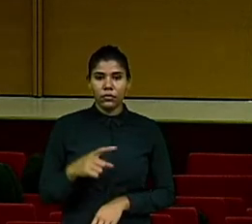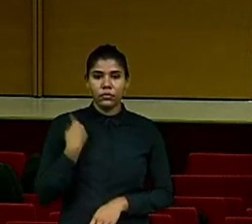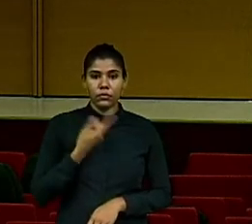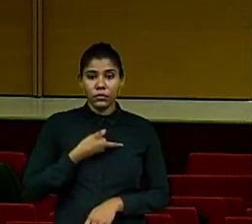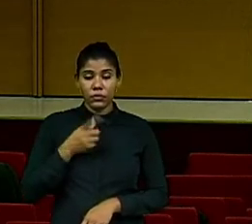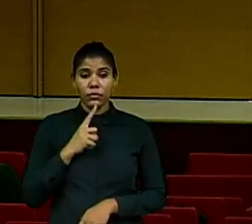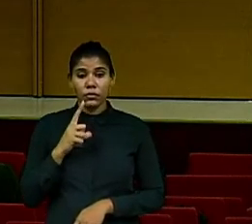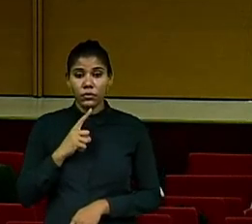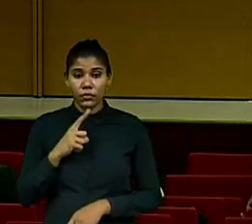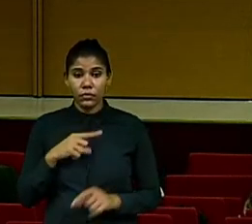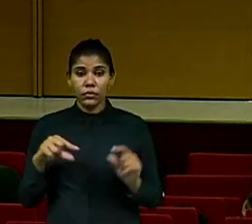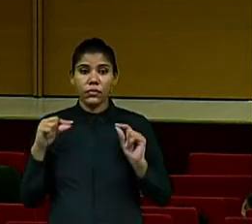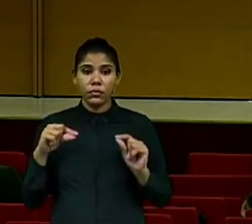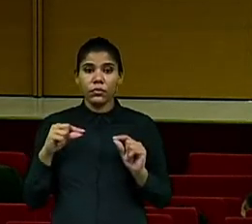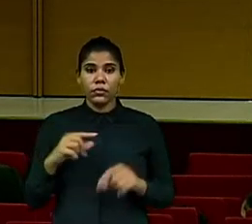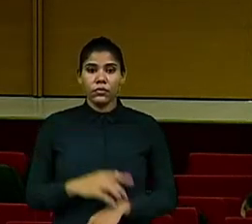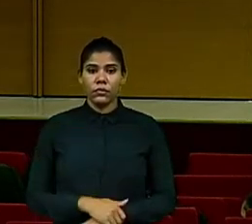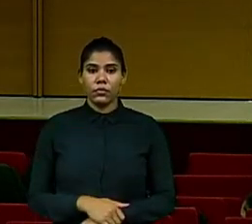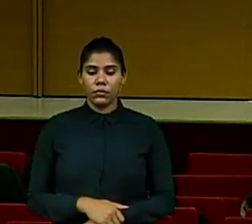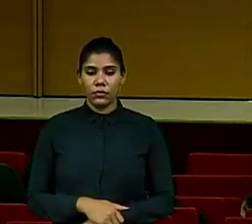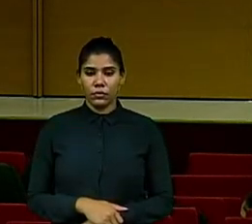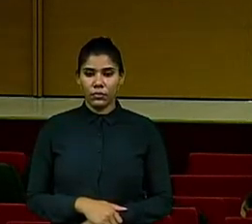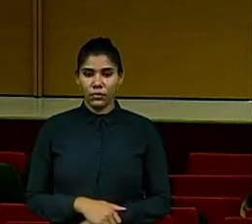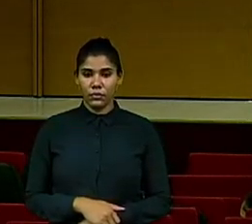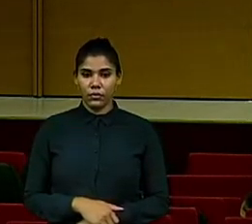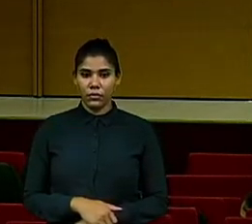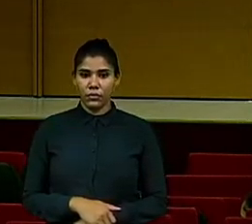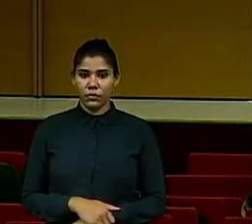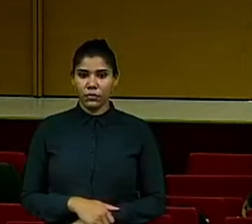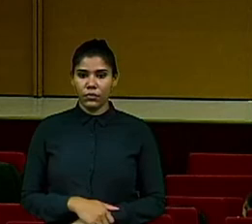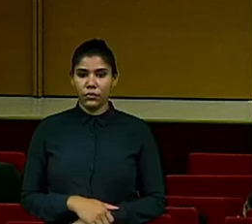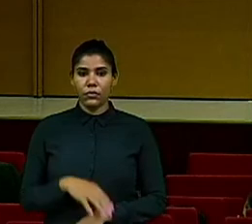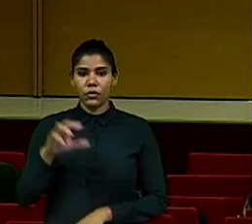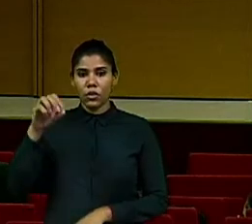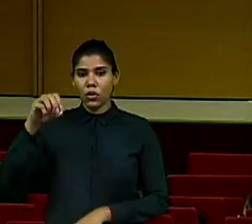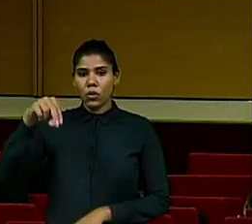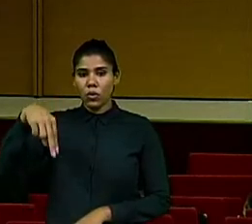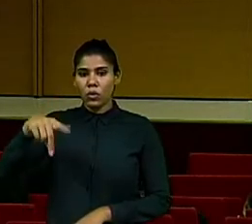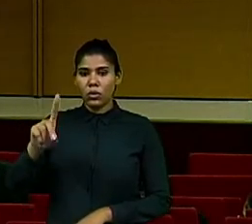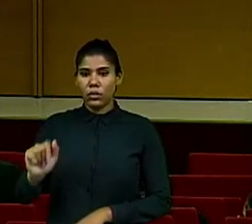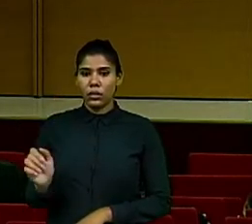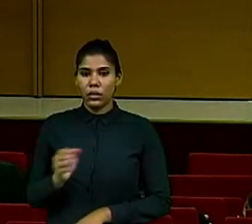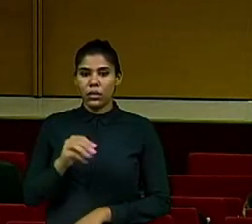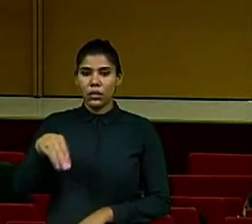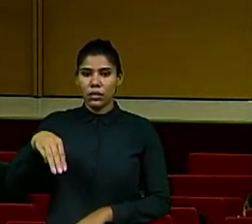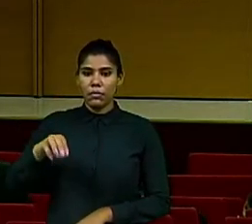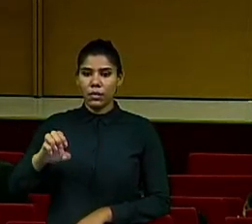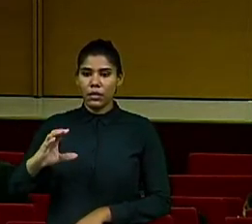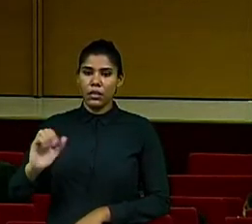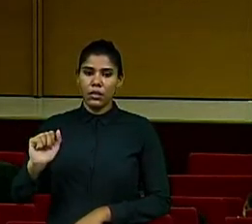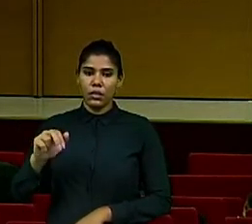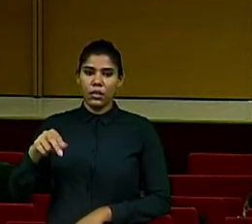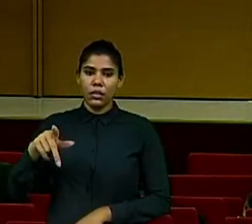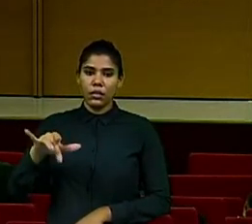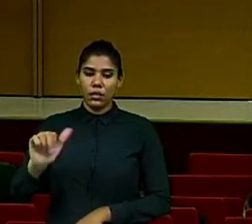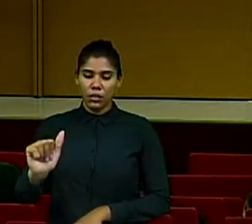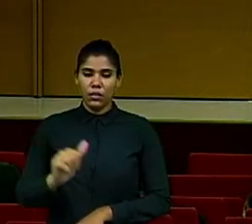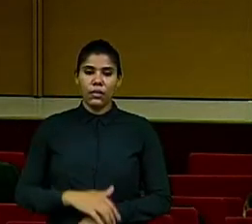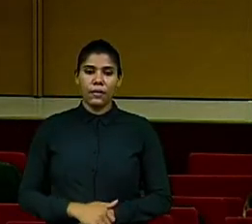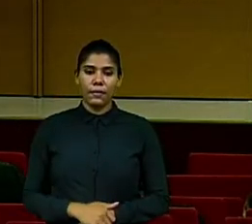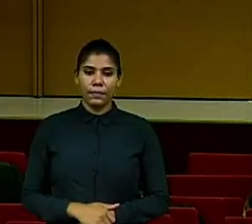essa ideia a onda mecânica né a onda mecânica